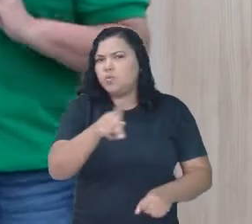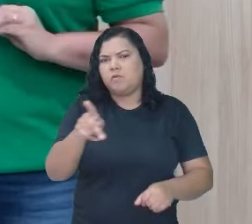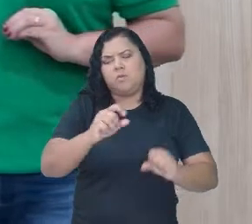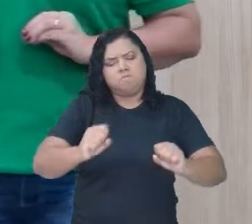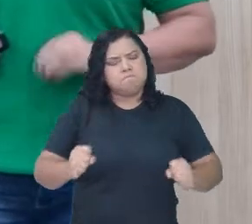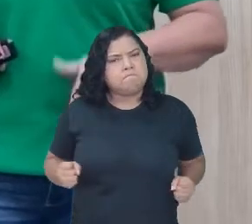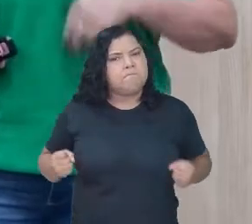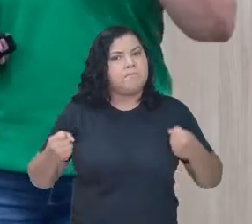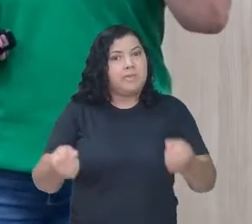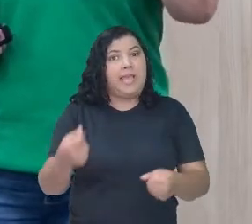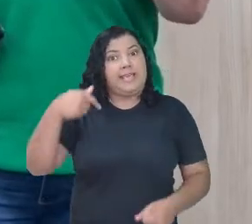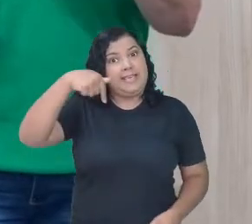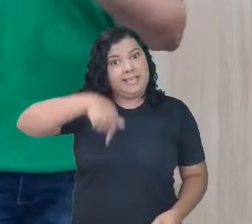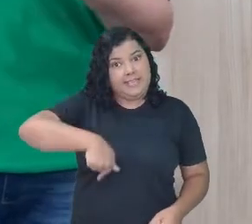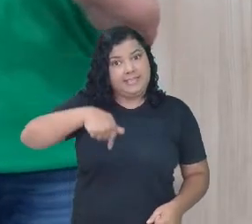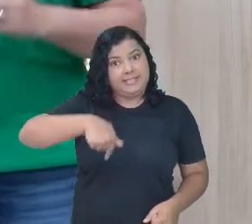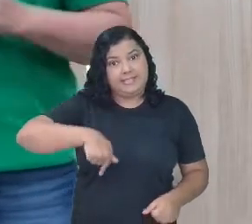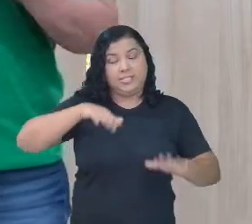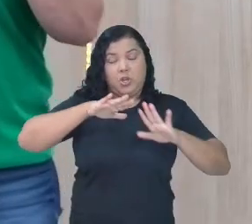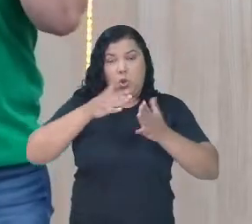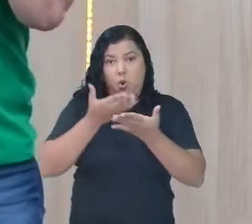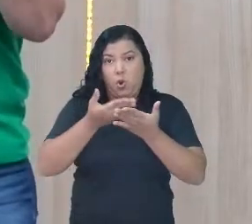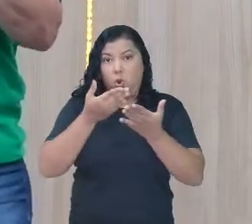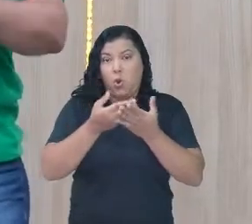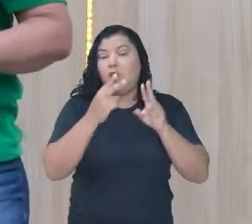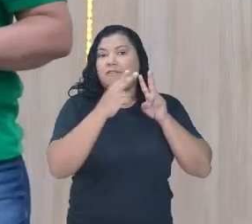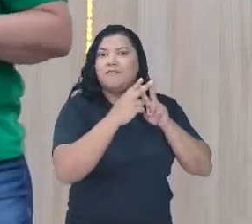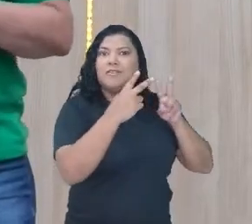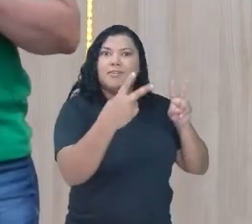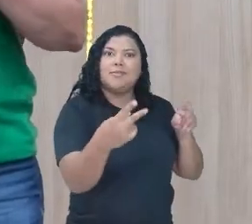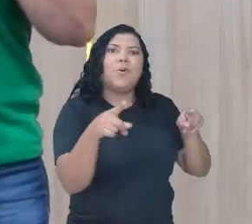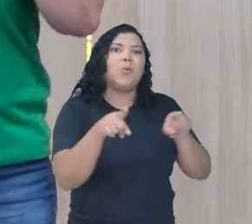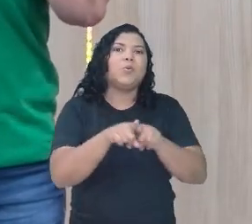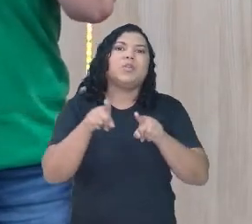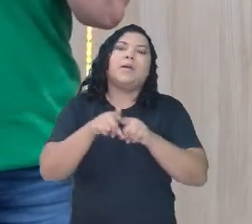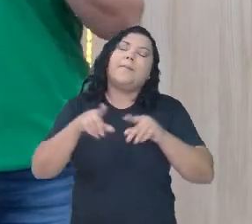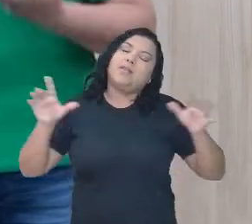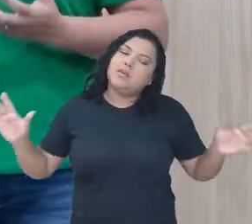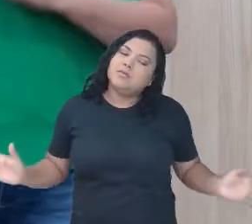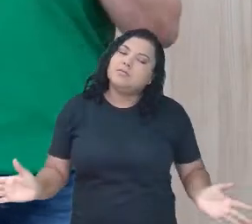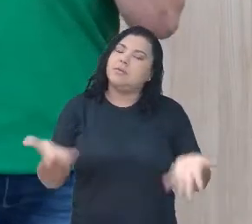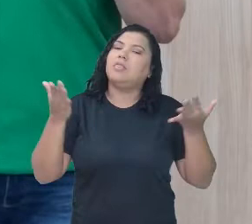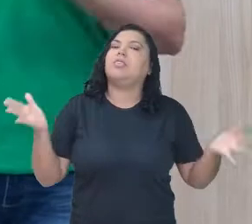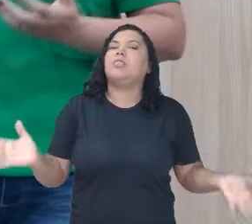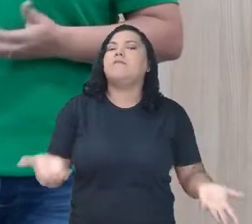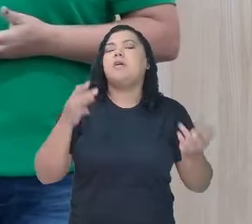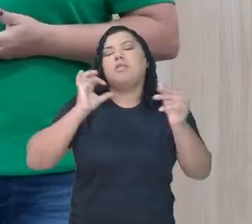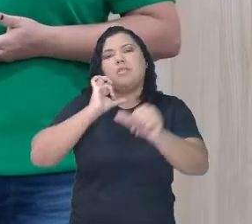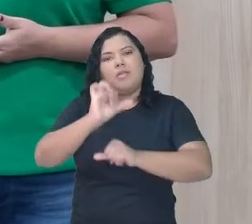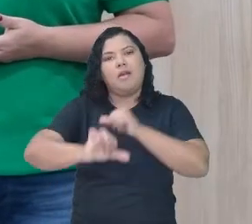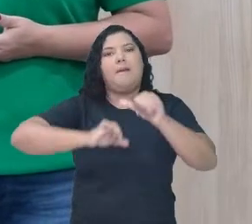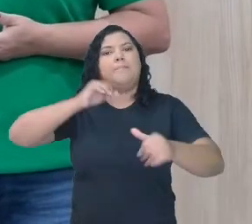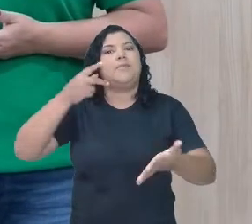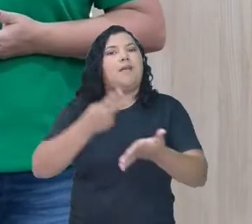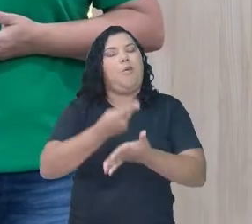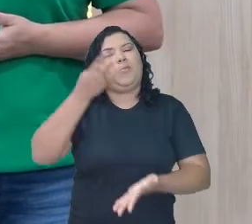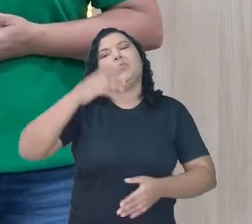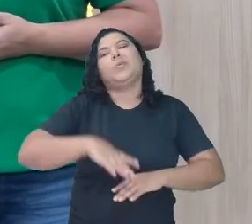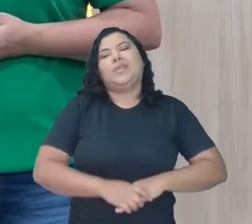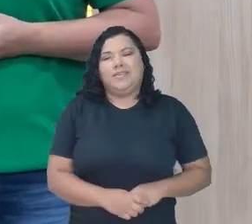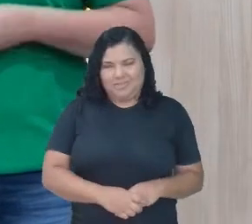ela também está inovando para que essa transformação aconteça a cada dia